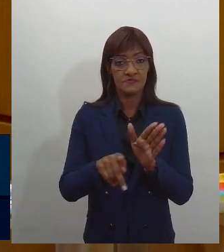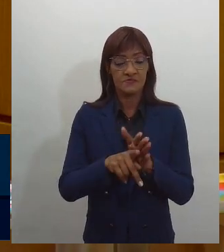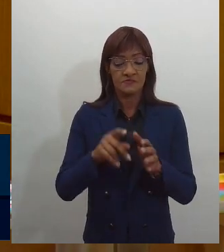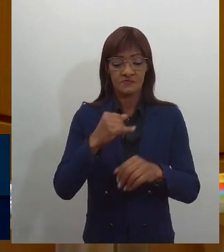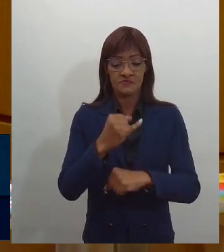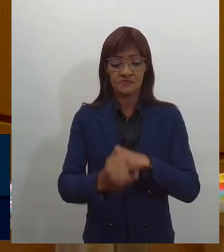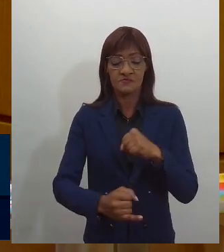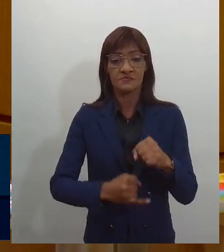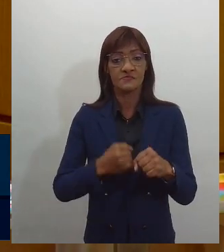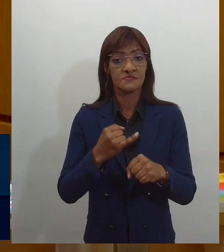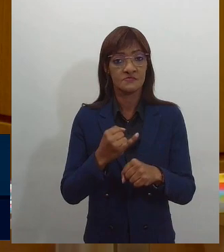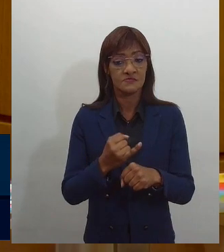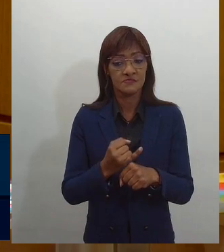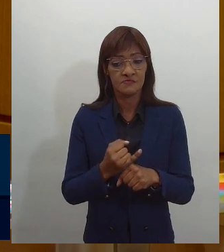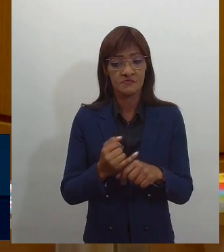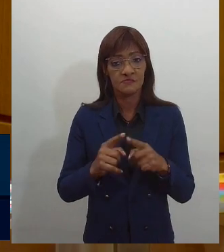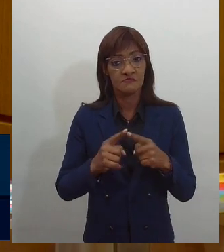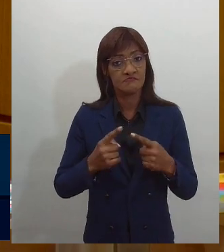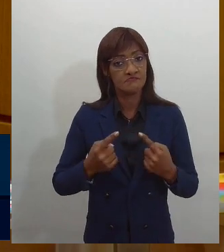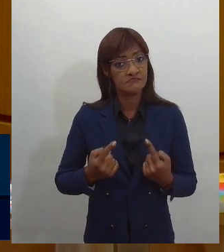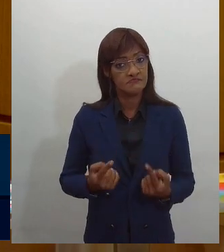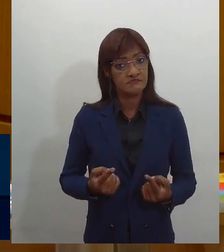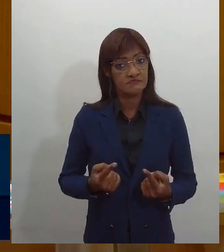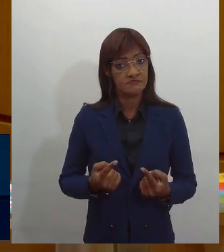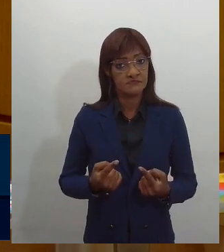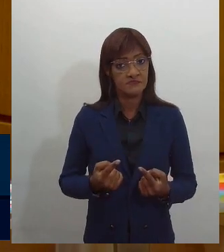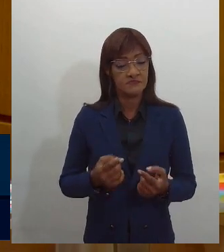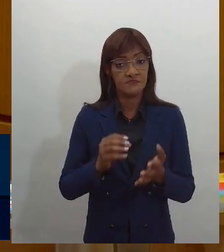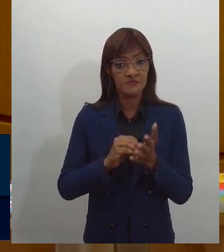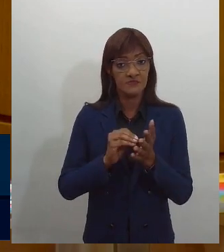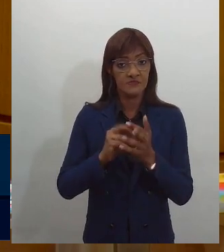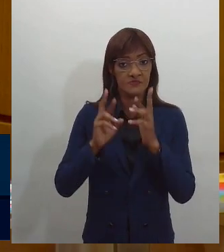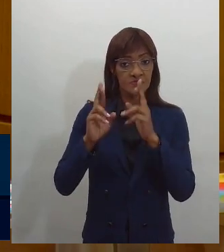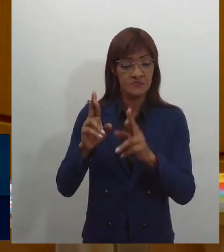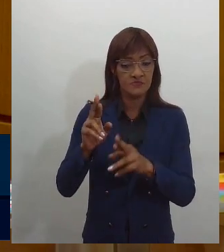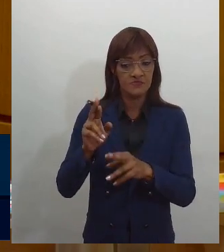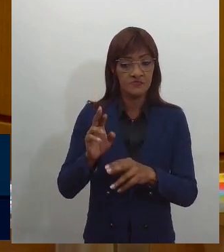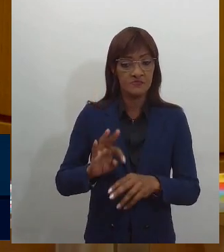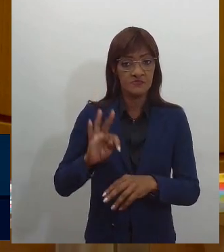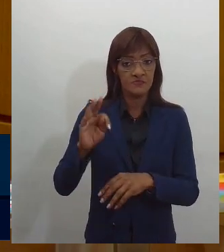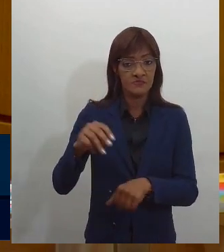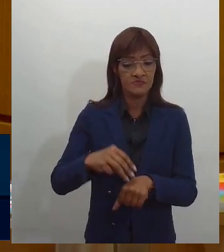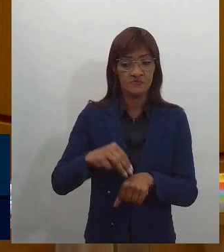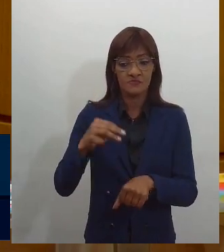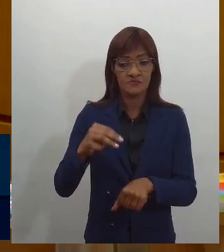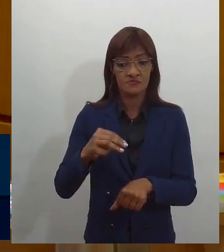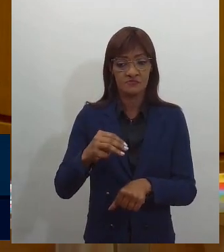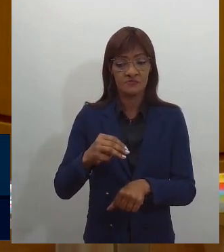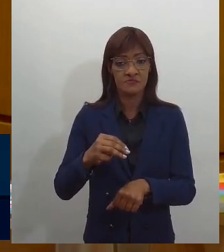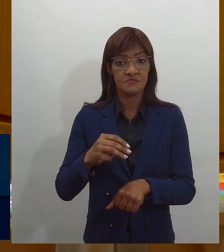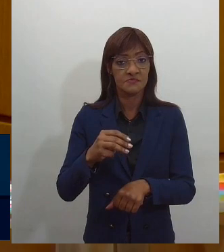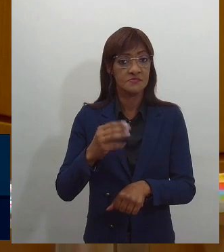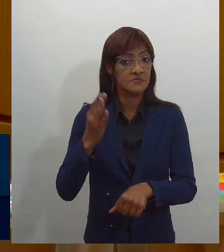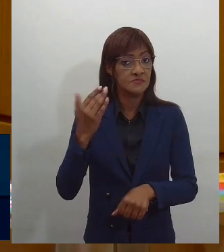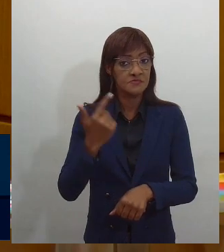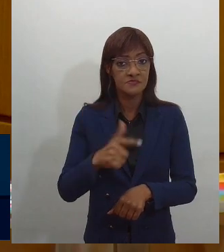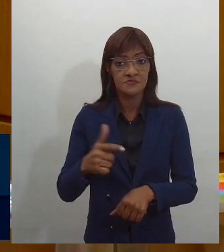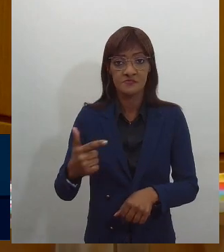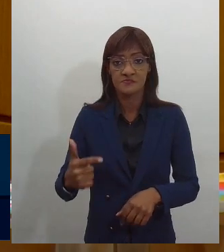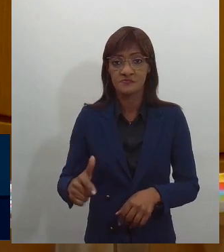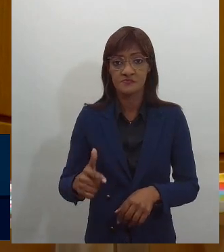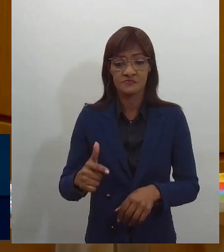que a maioria das mestras e dos mestres não tem acesso à internet. A FUNCAP